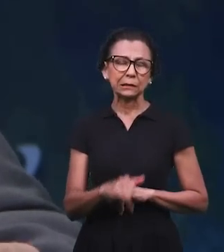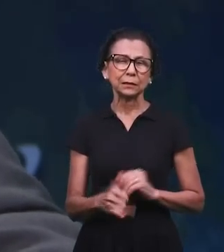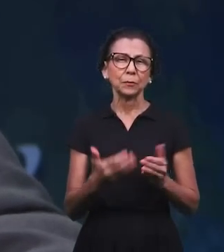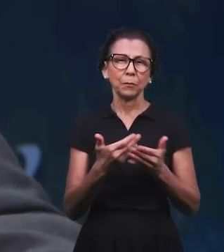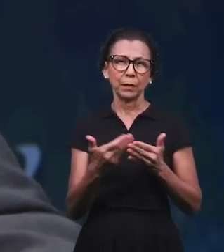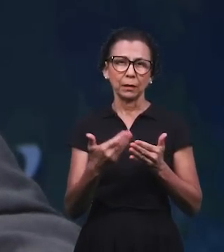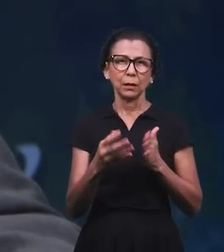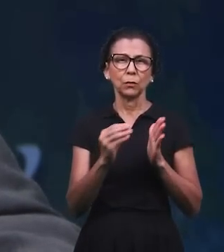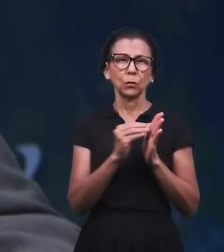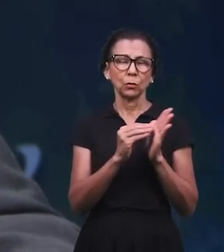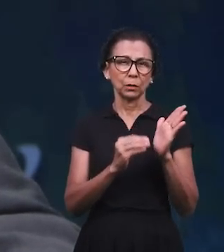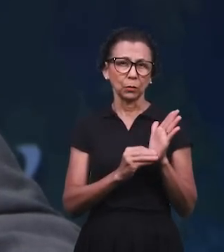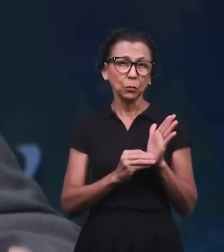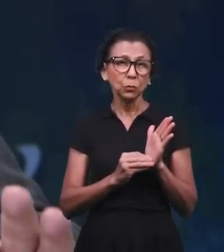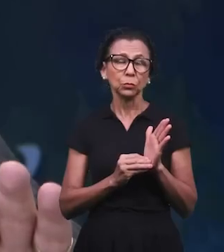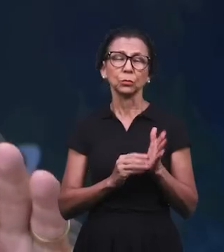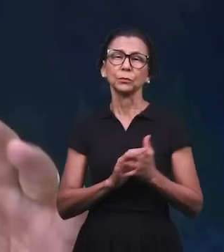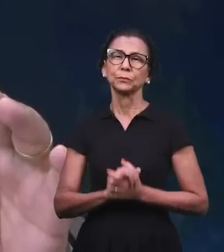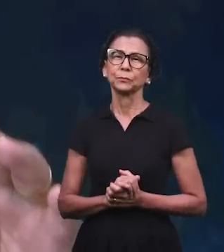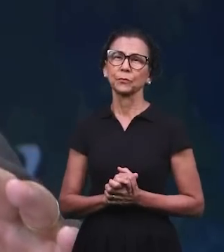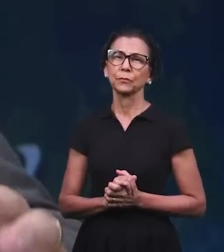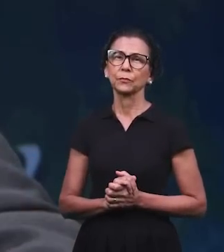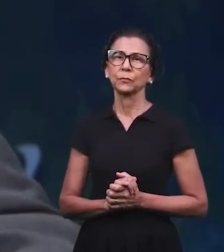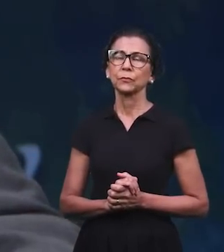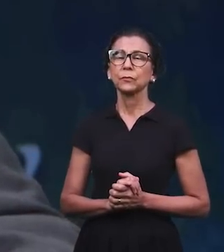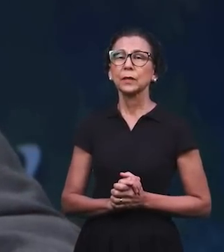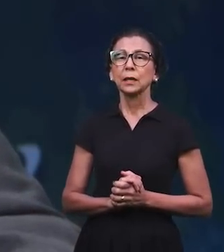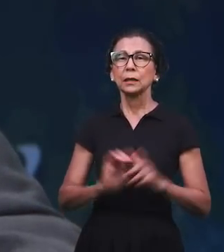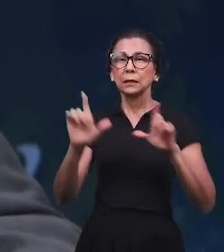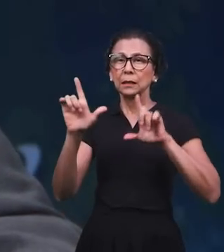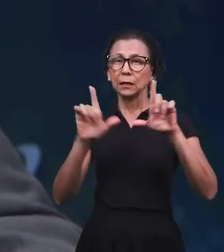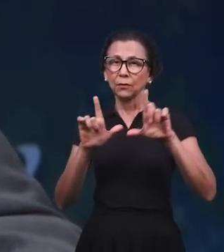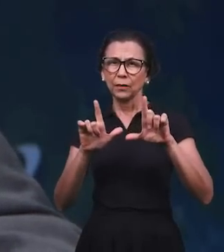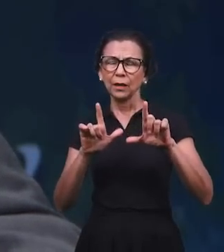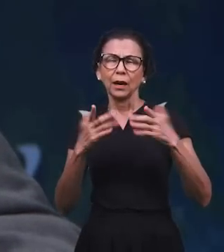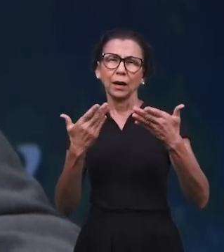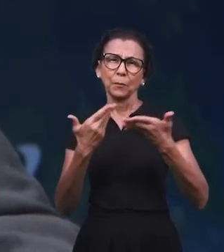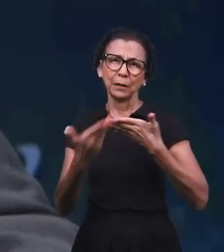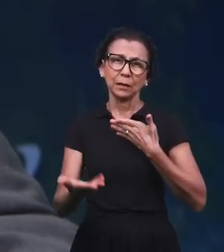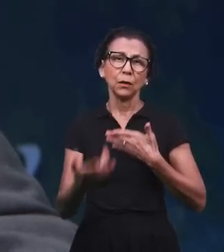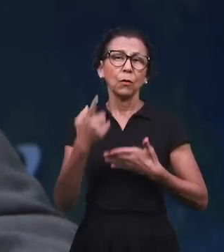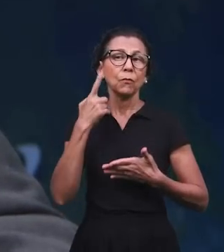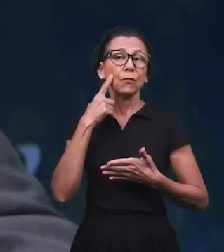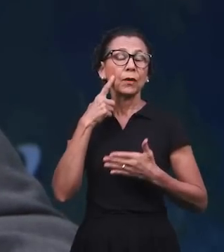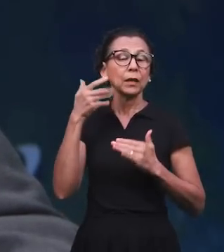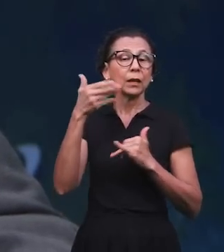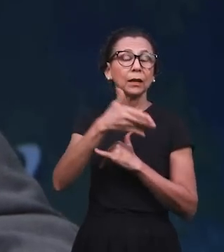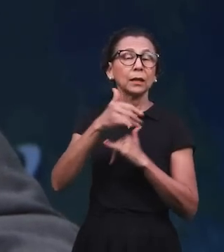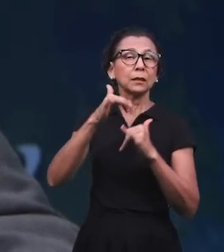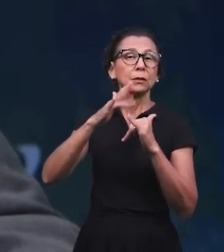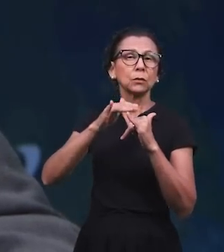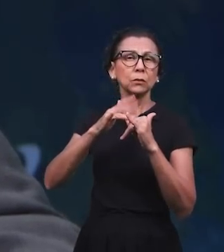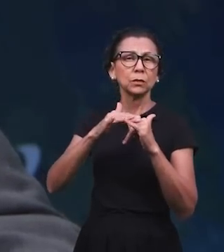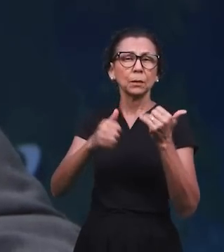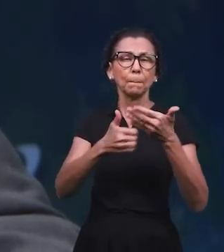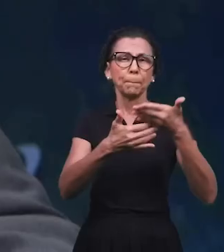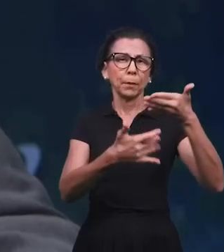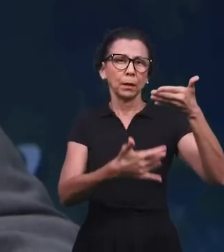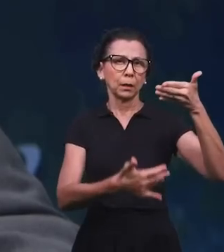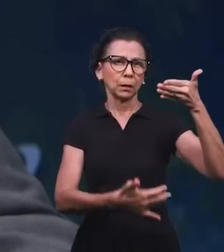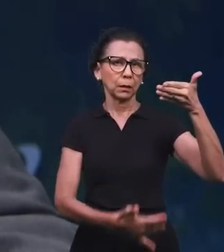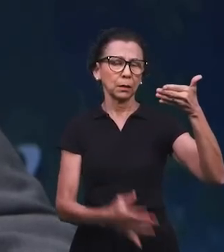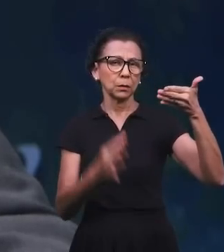irem até o nosso canal no YouTube e lá temos uma playlist onde tem todos os outros episódios que foram tratados sobre esse assunto. É